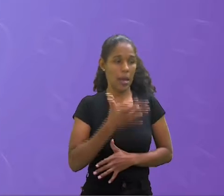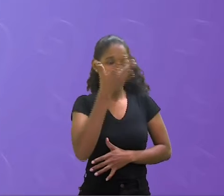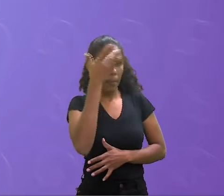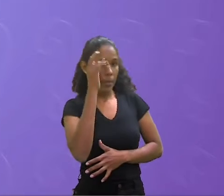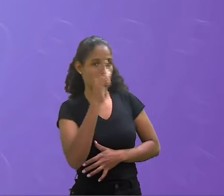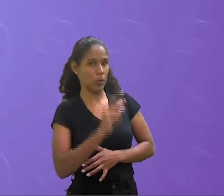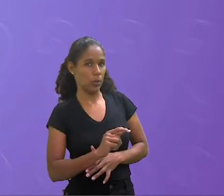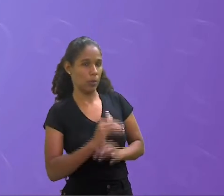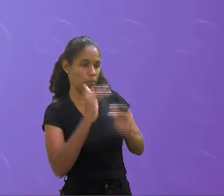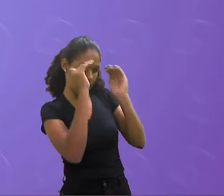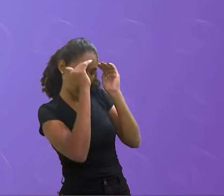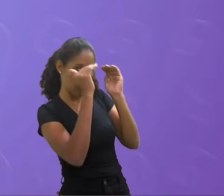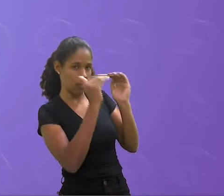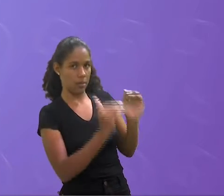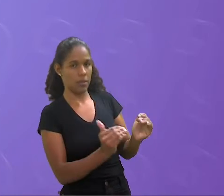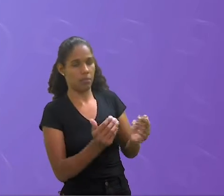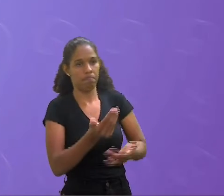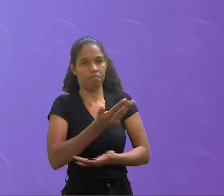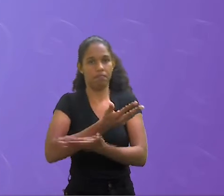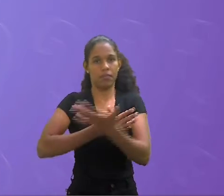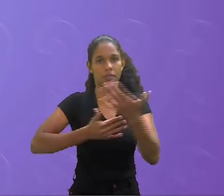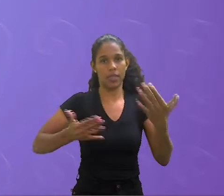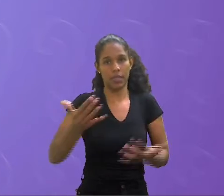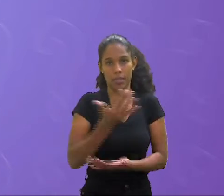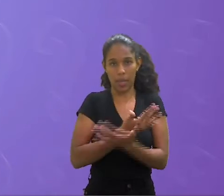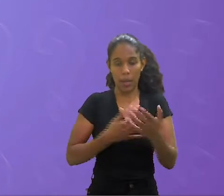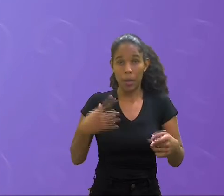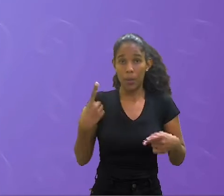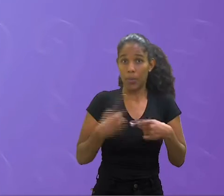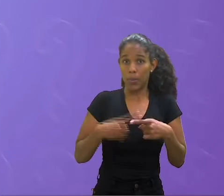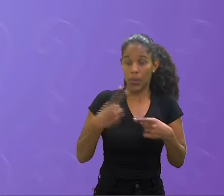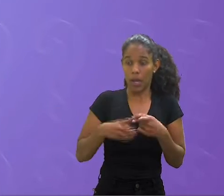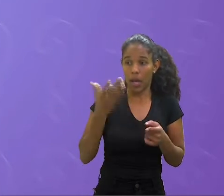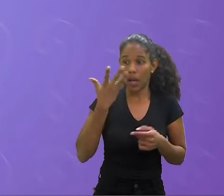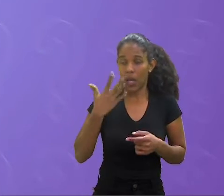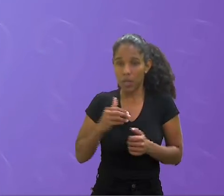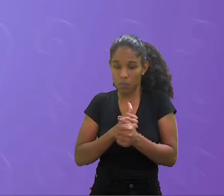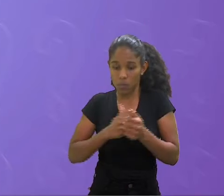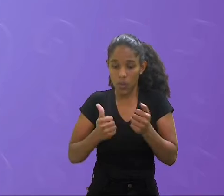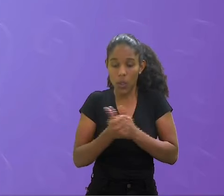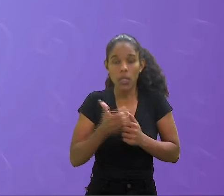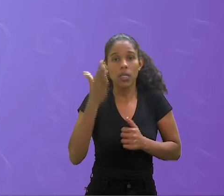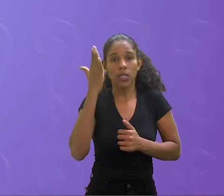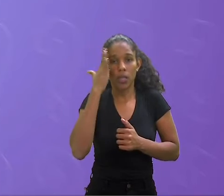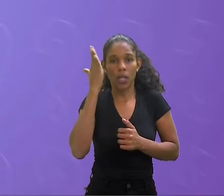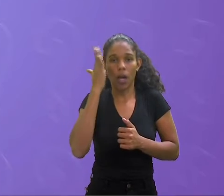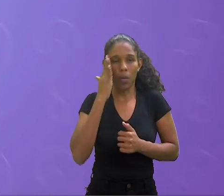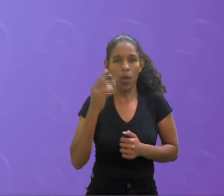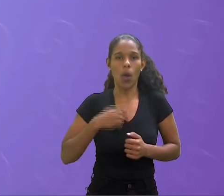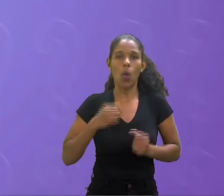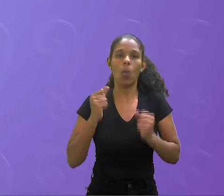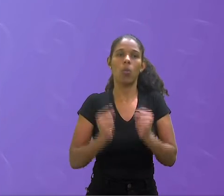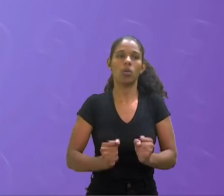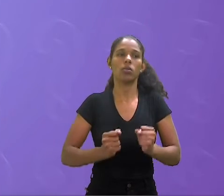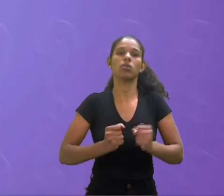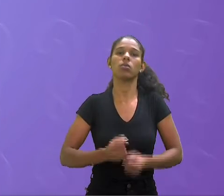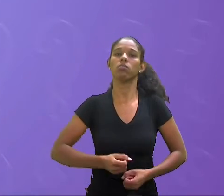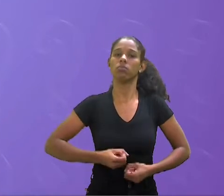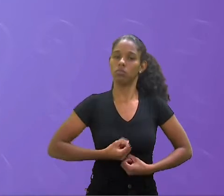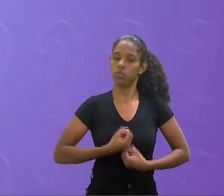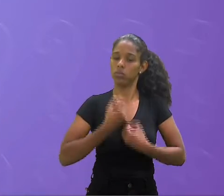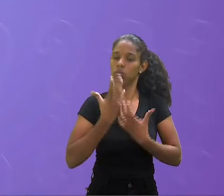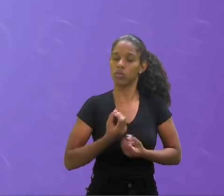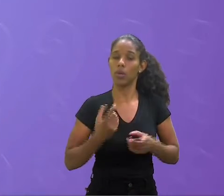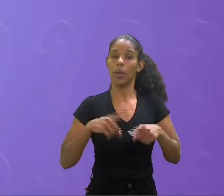criança sabe que a sua voz deve ser escutada, ela sabe que o outro também precisa dessa liberdade para o